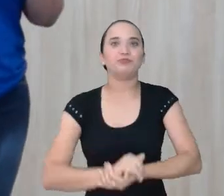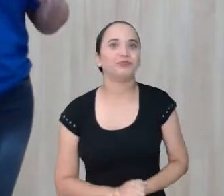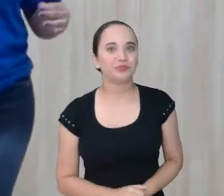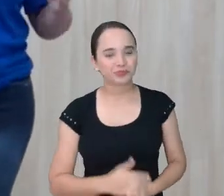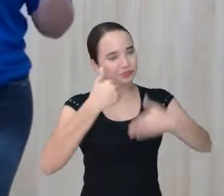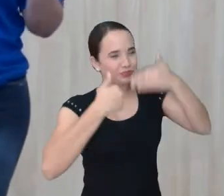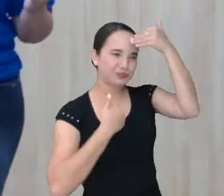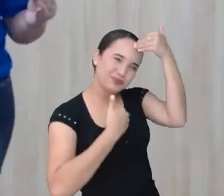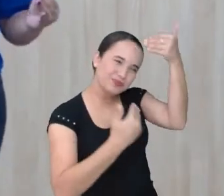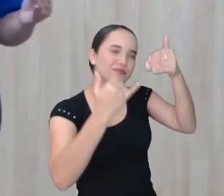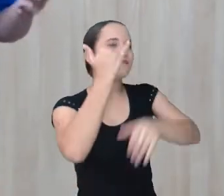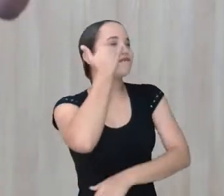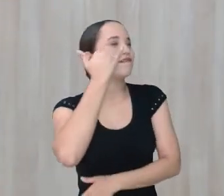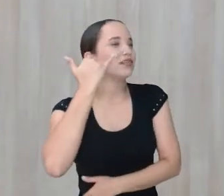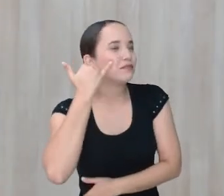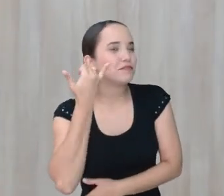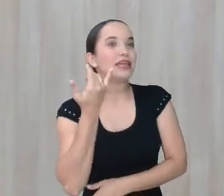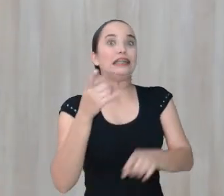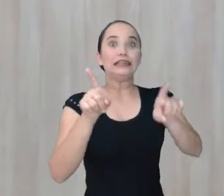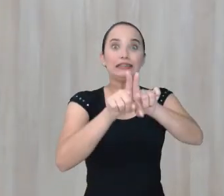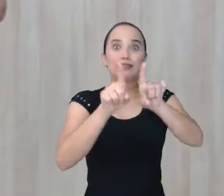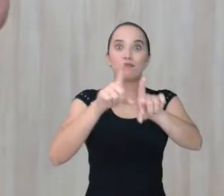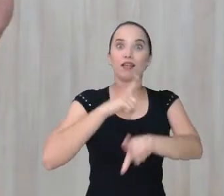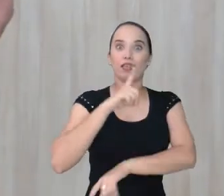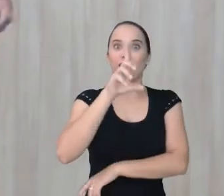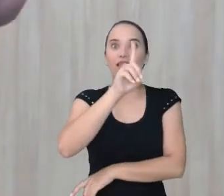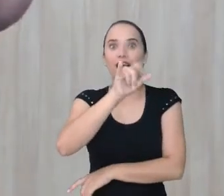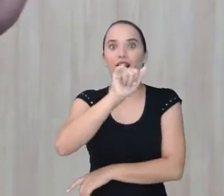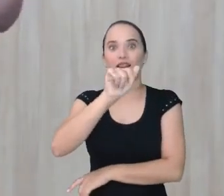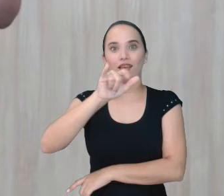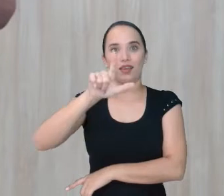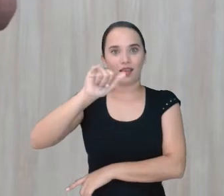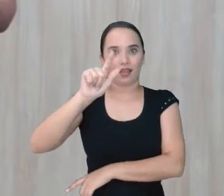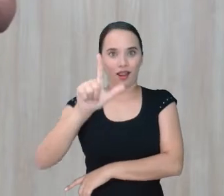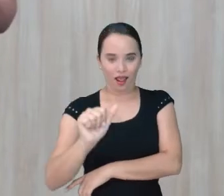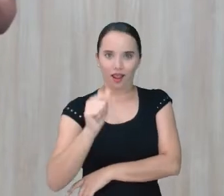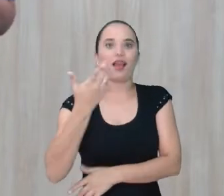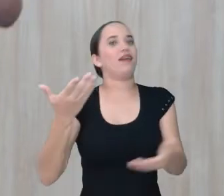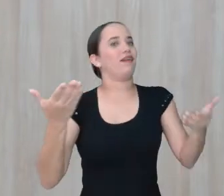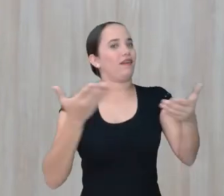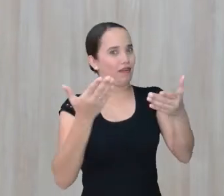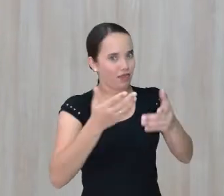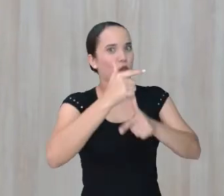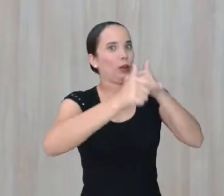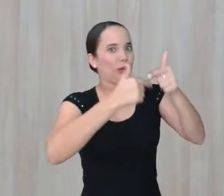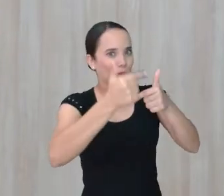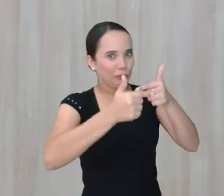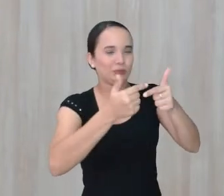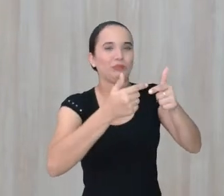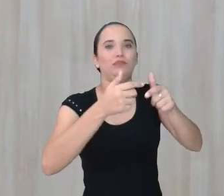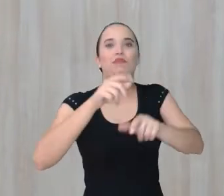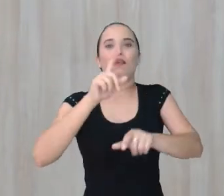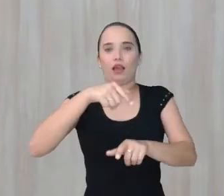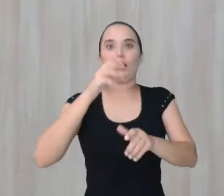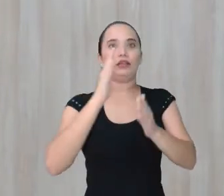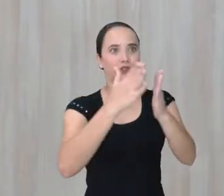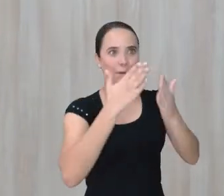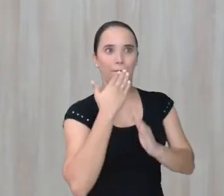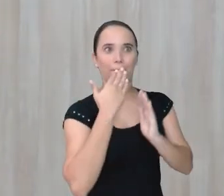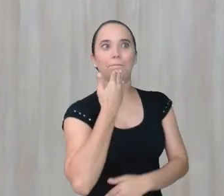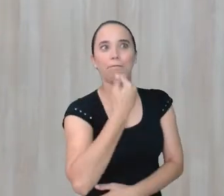Muito obrigada, Billy. Estou com Dalila, né, nossa produtora, que ela já pediu para eu ajeitar aqui o meu